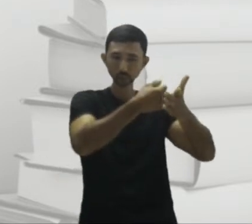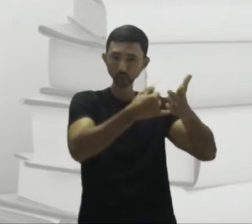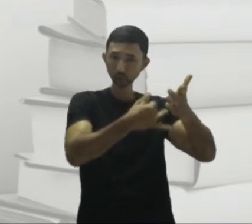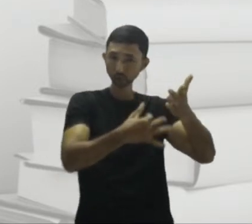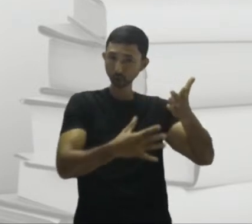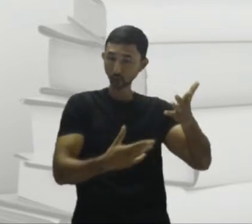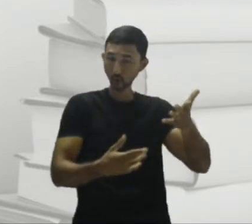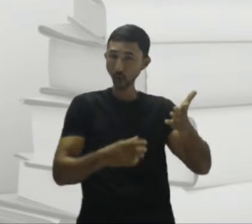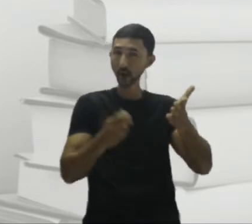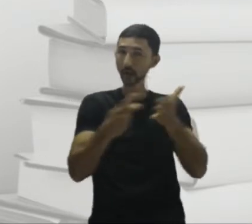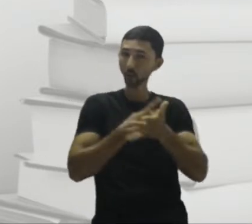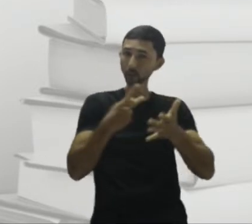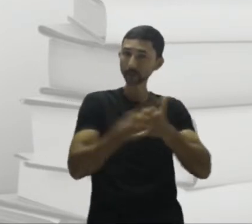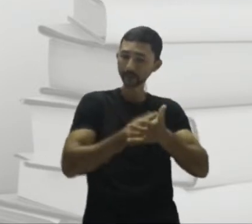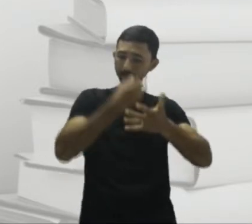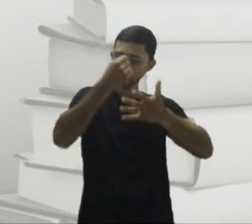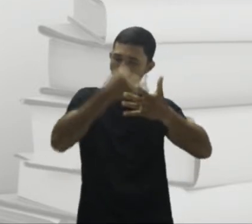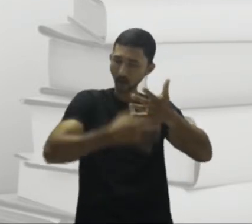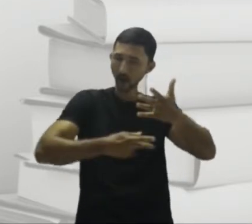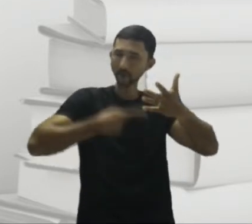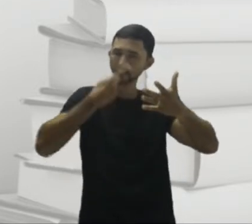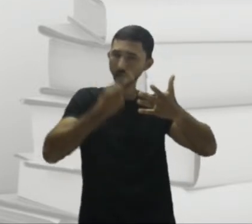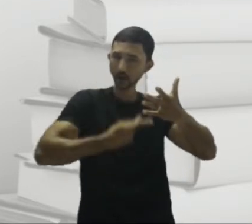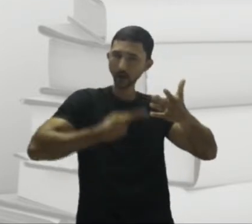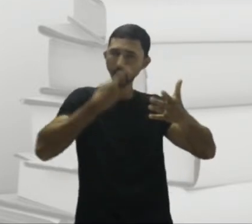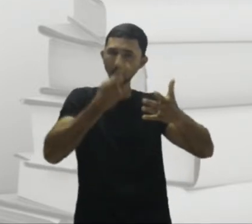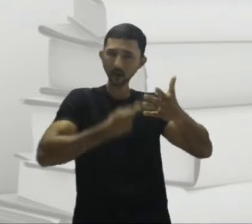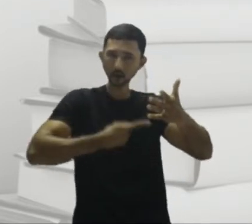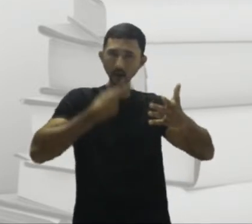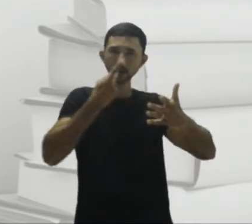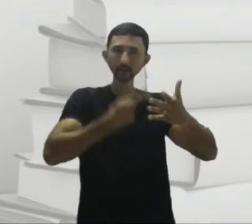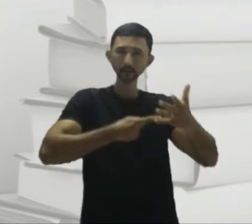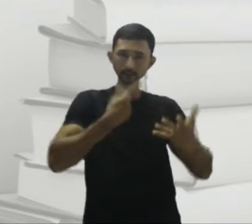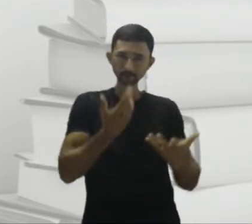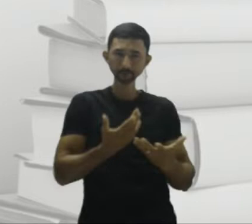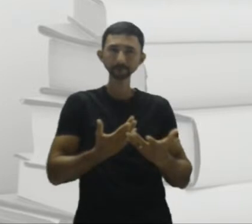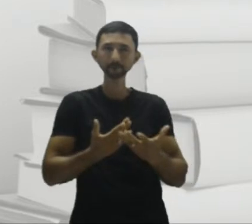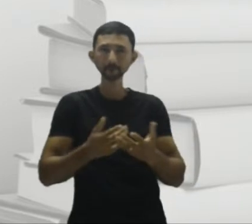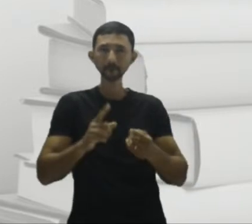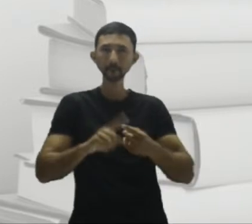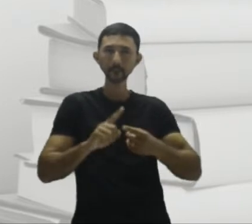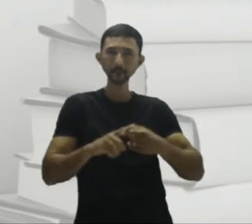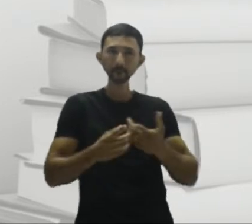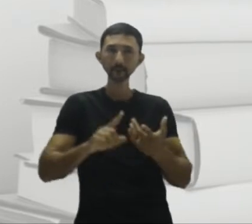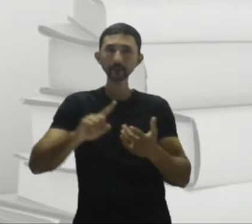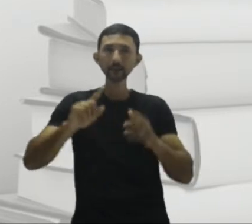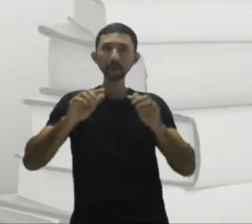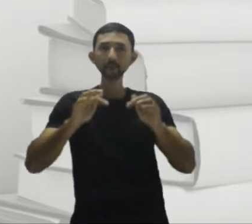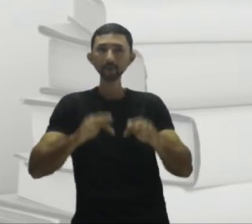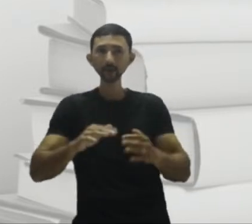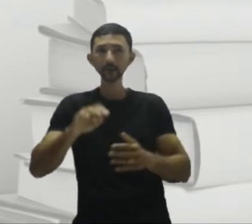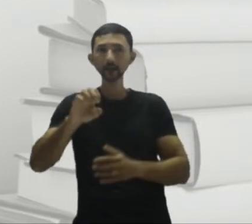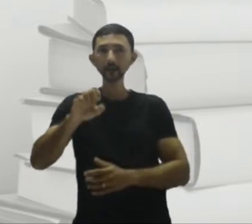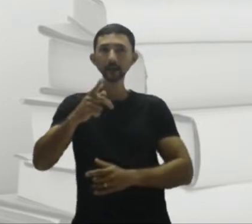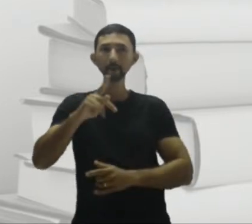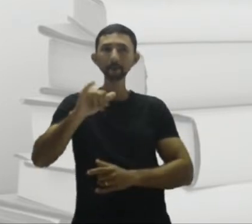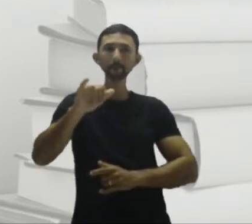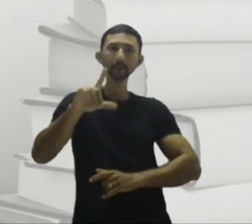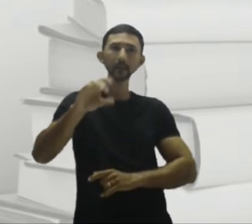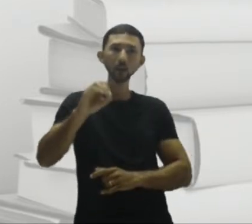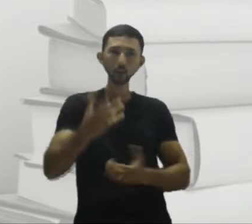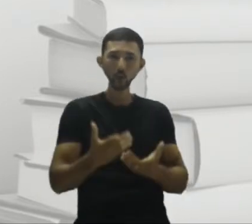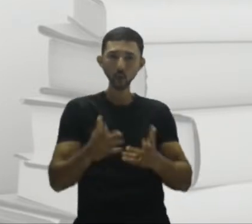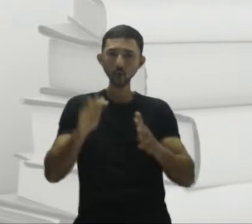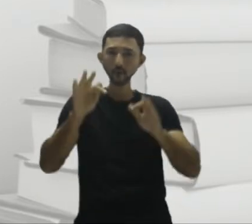os fatos acontecem em si. E, então, temos o epílogo e o encerramento da